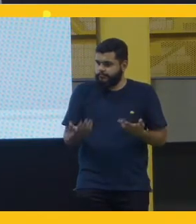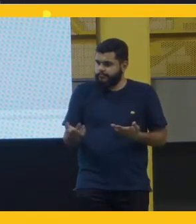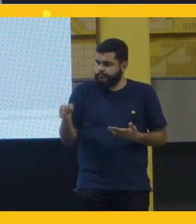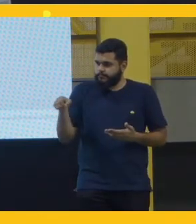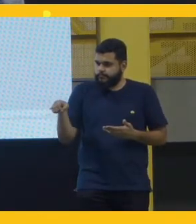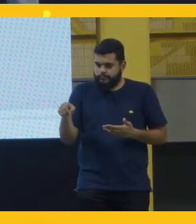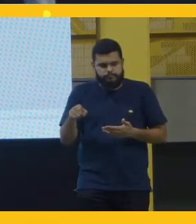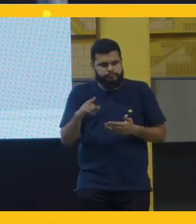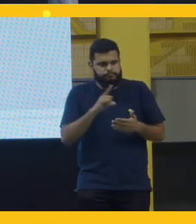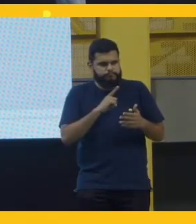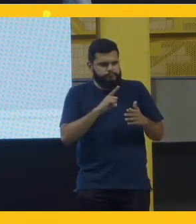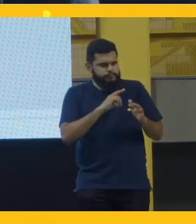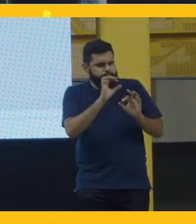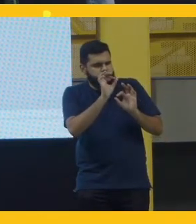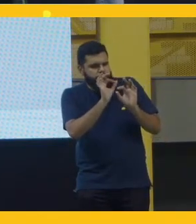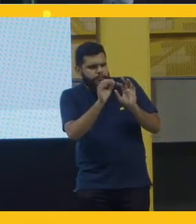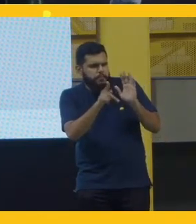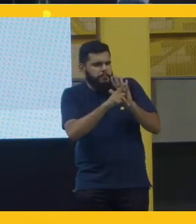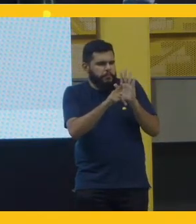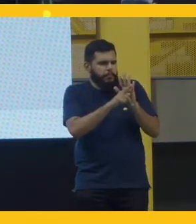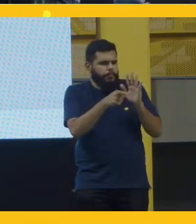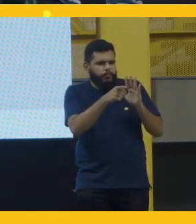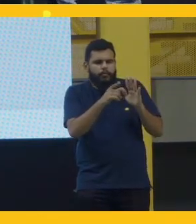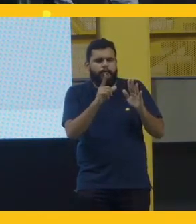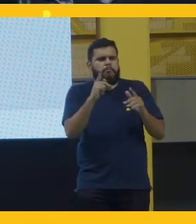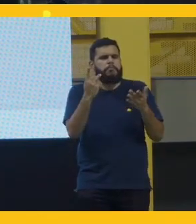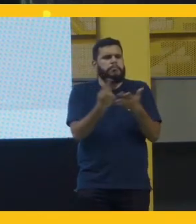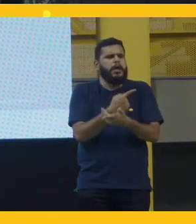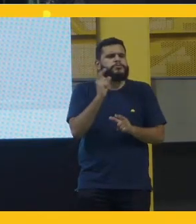de partículas, o que que acontece?